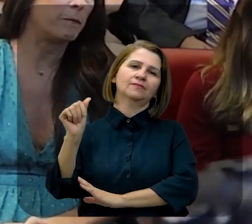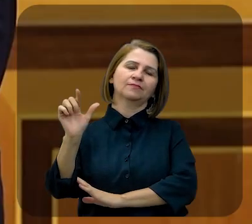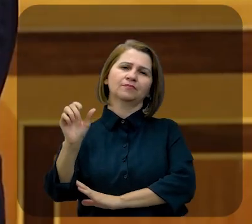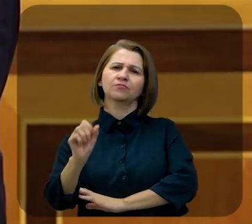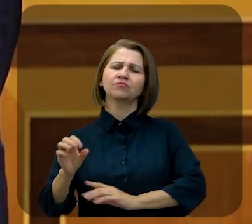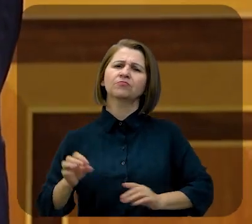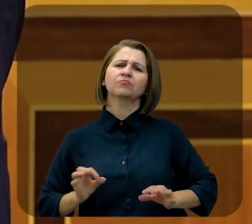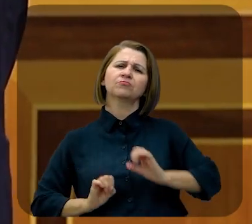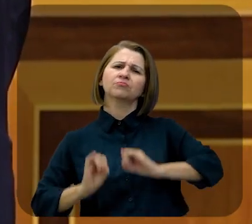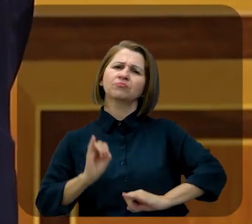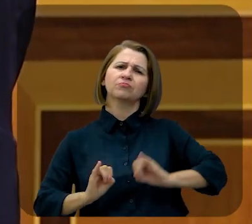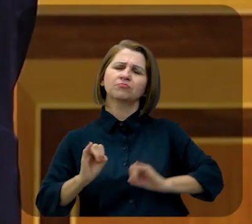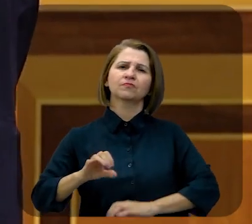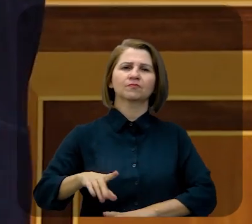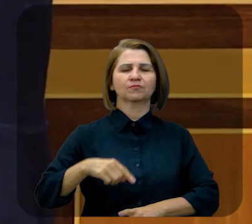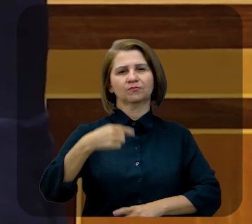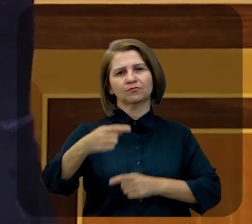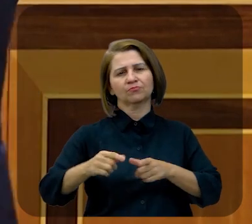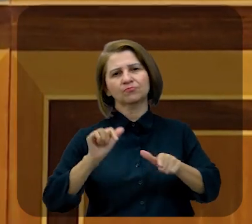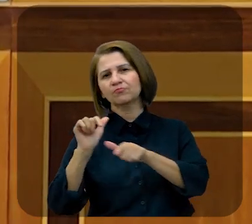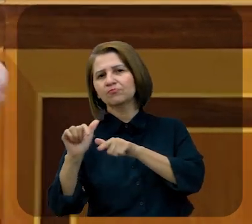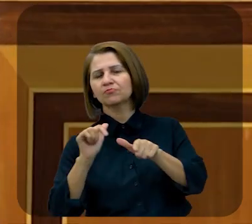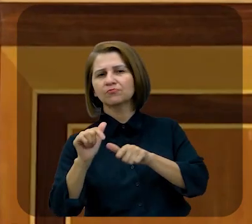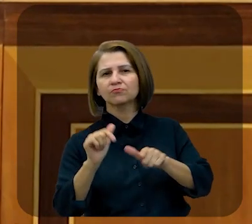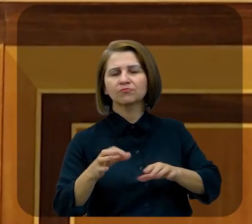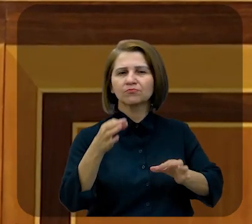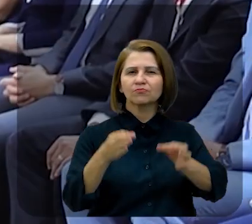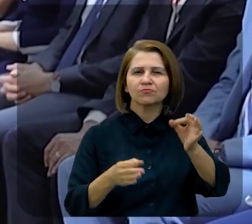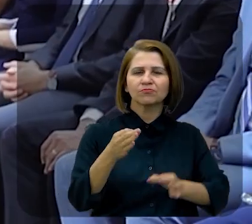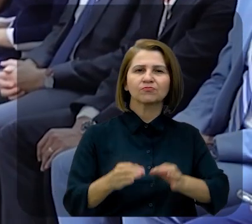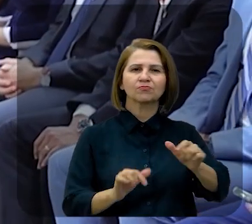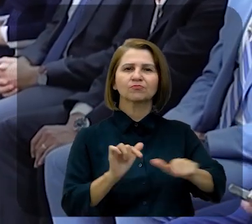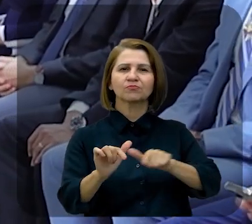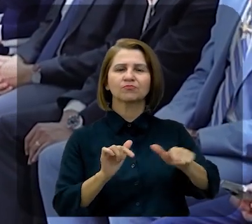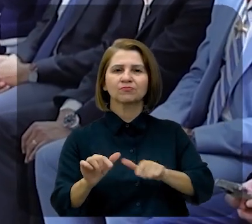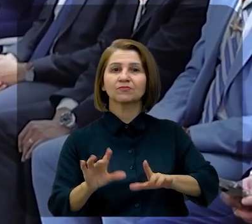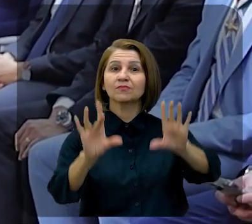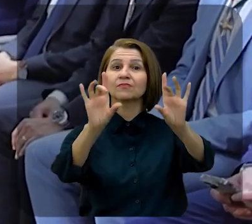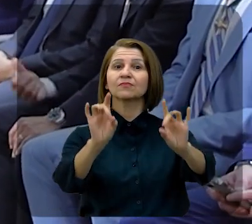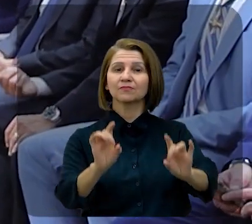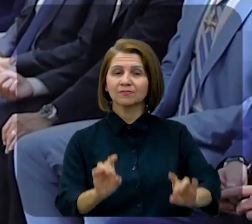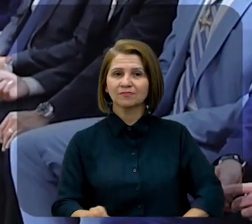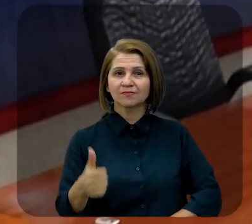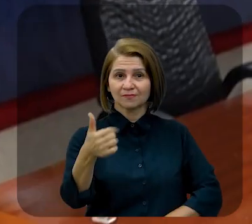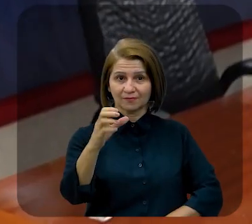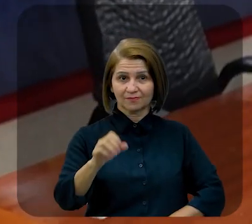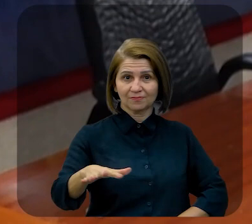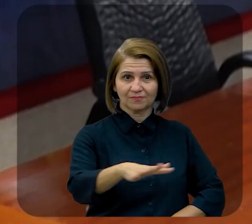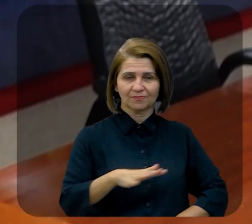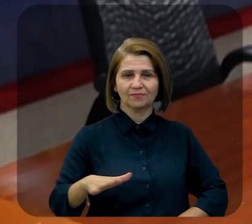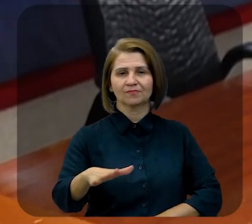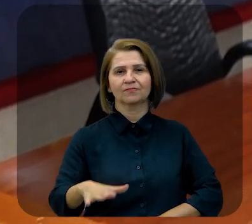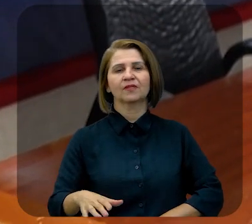importância de reconhecer figuras pelos serviços prestados à Justiça do Trabalho, em especial a 10ª Região.